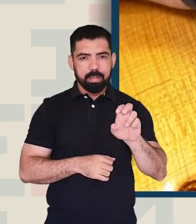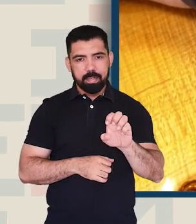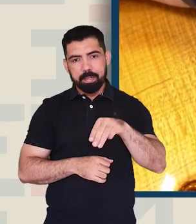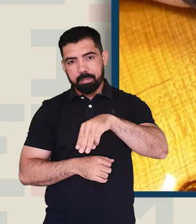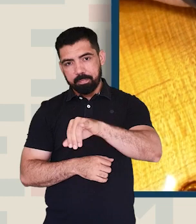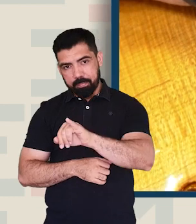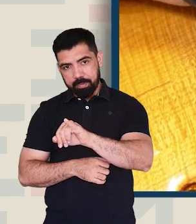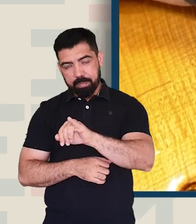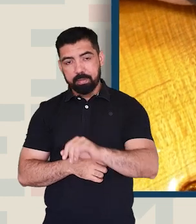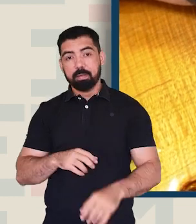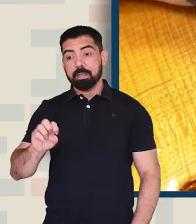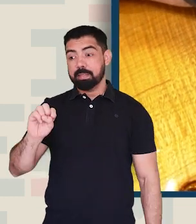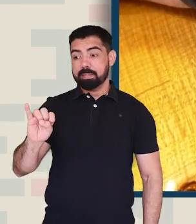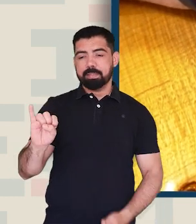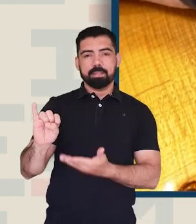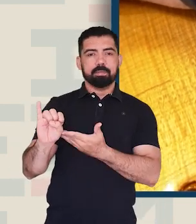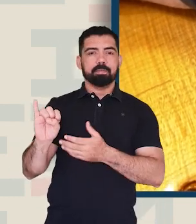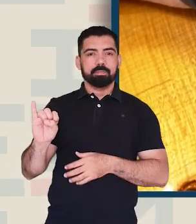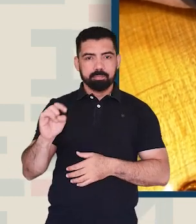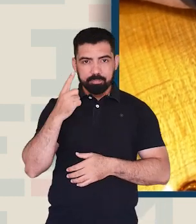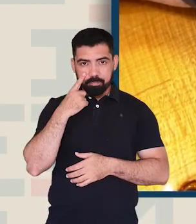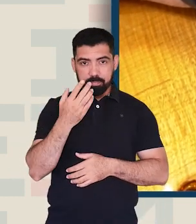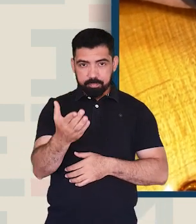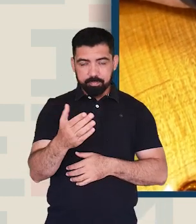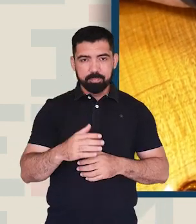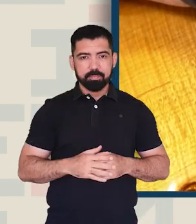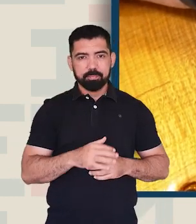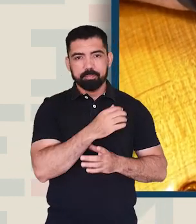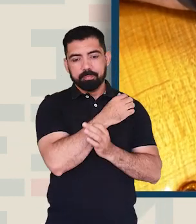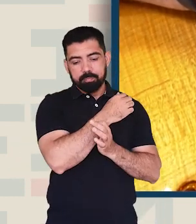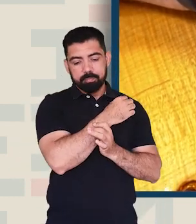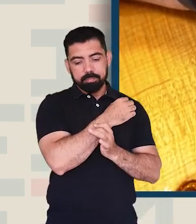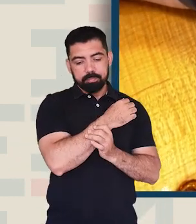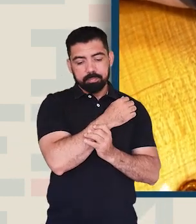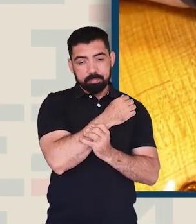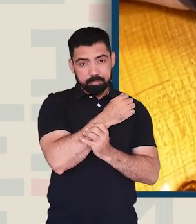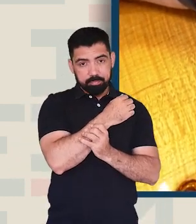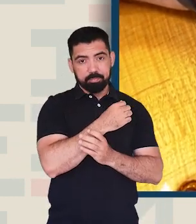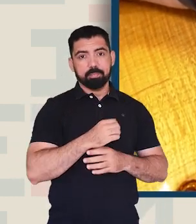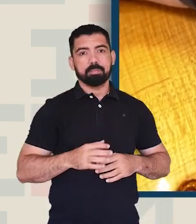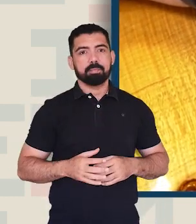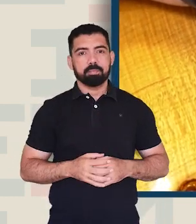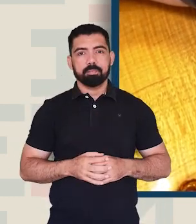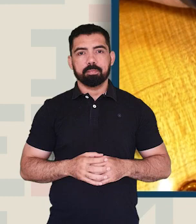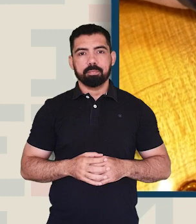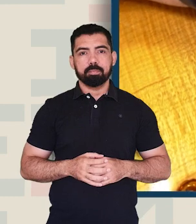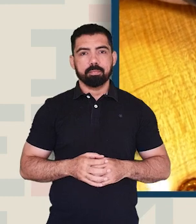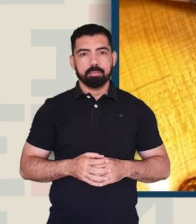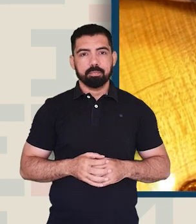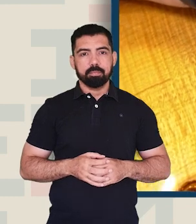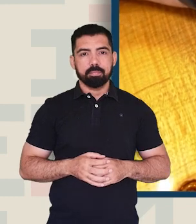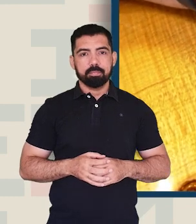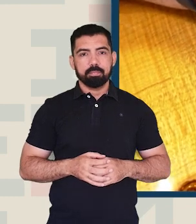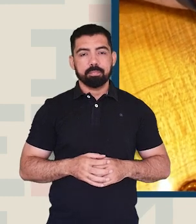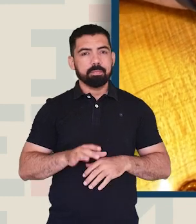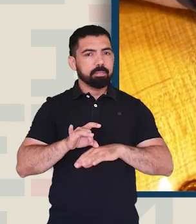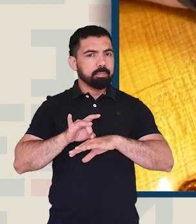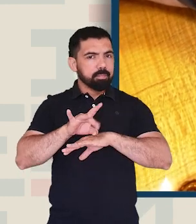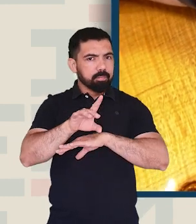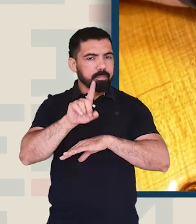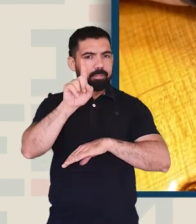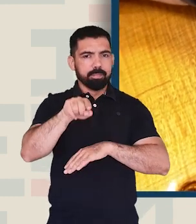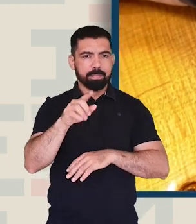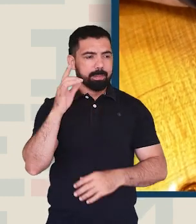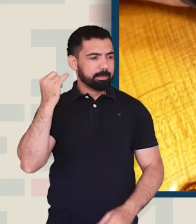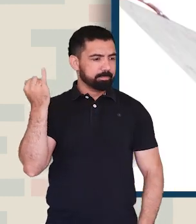Mi e o Si aqui, ó. Com esse dedo 3. Então, ó, Lá, Ré, Mi, Si. Essa dica aqui é a